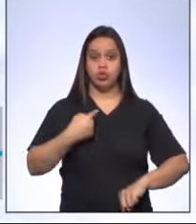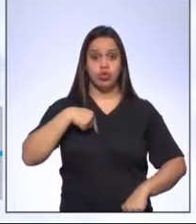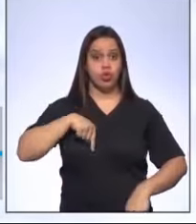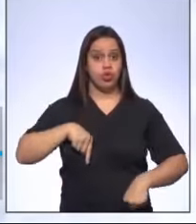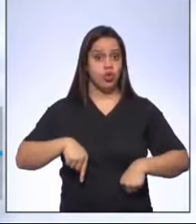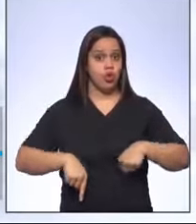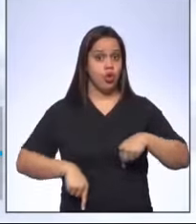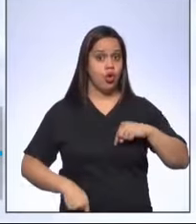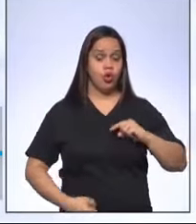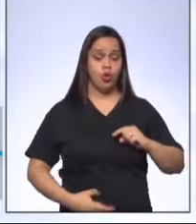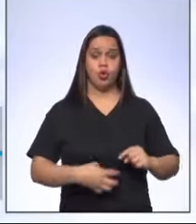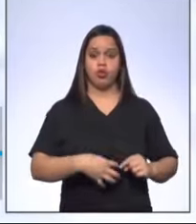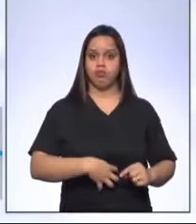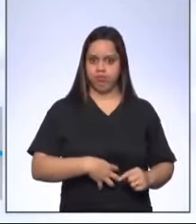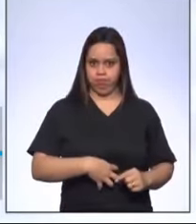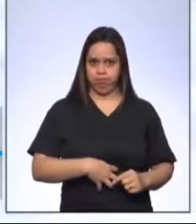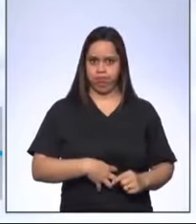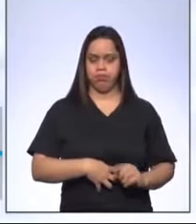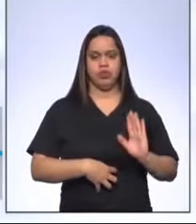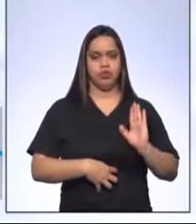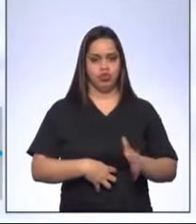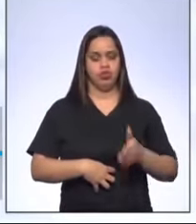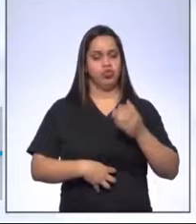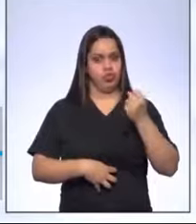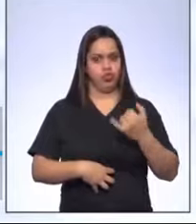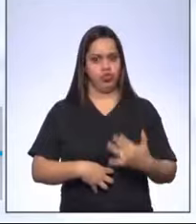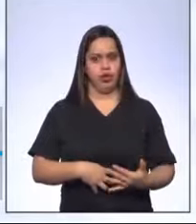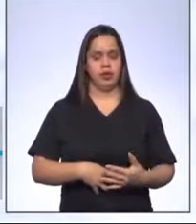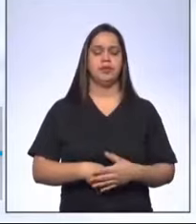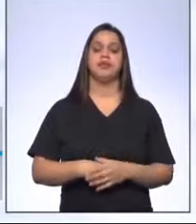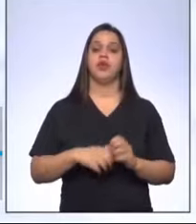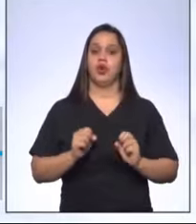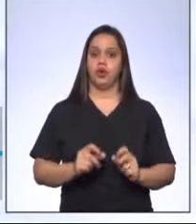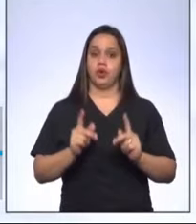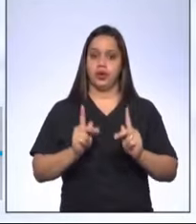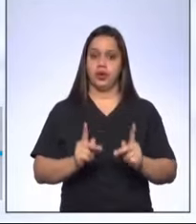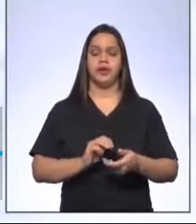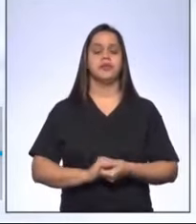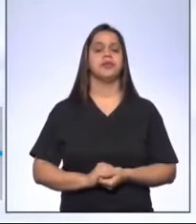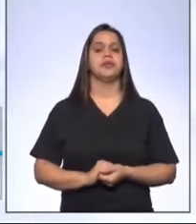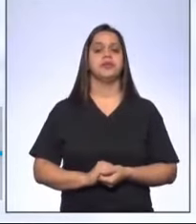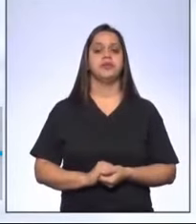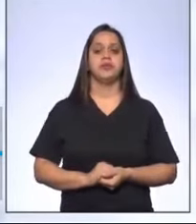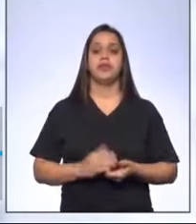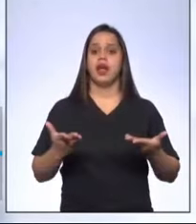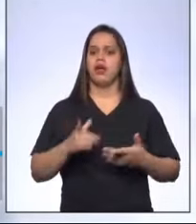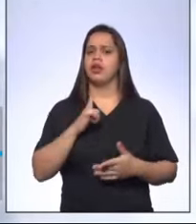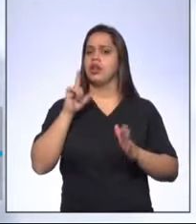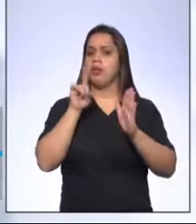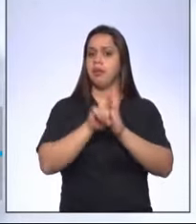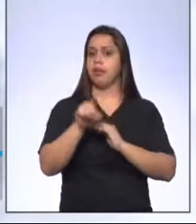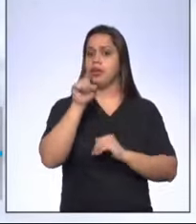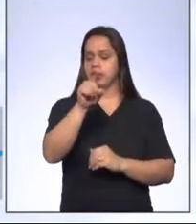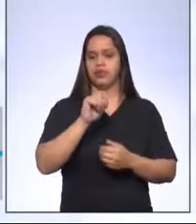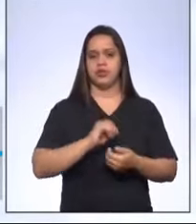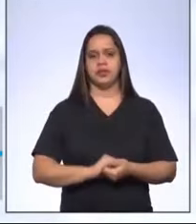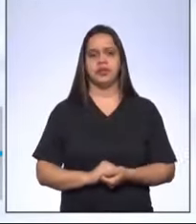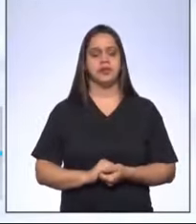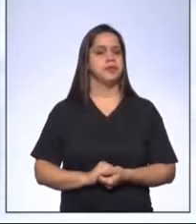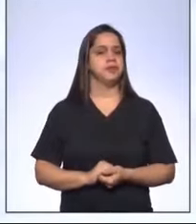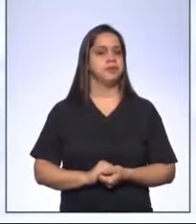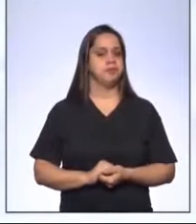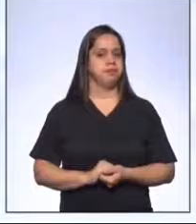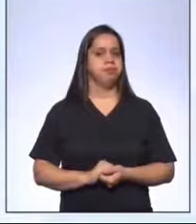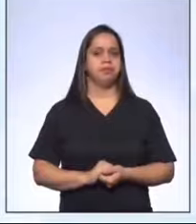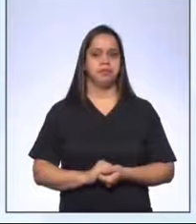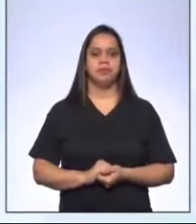sistema circulatório e agora o sistema digestório. Ok? Aí eu tenho uma perguntinha para vocês. Muito